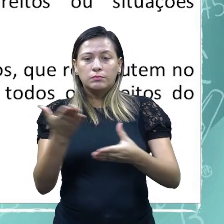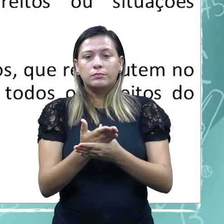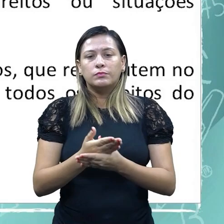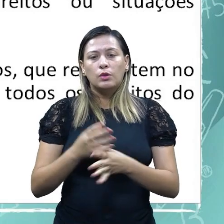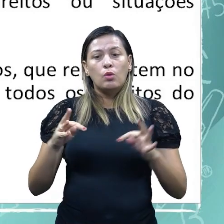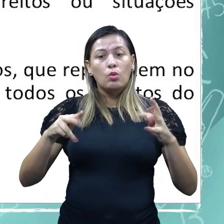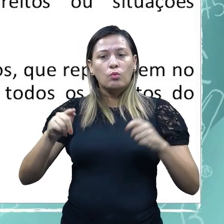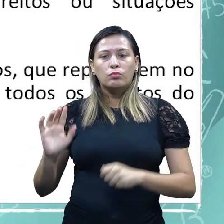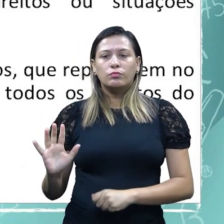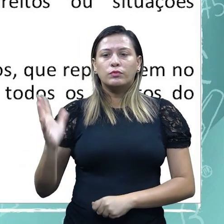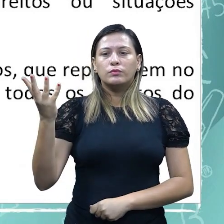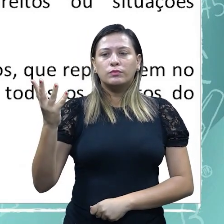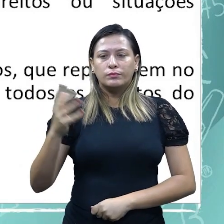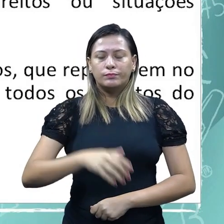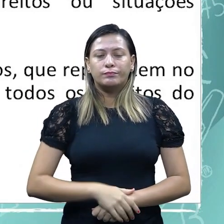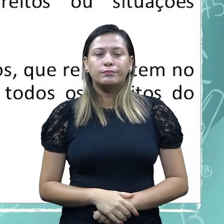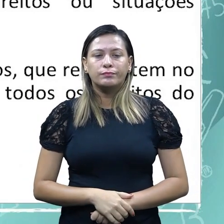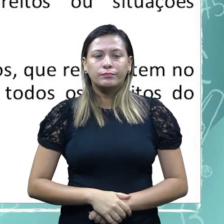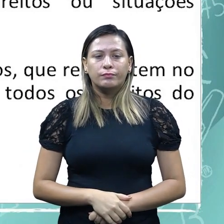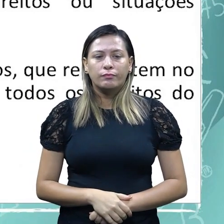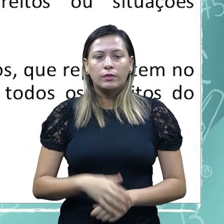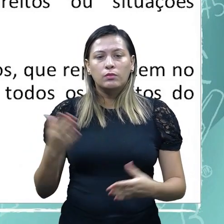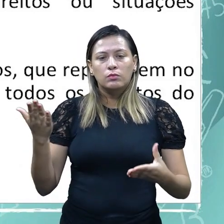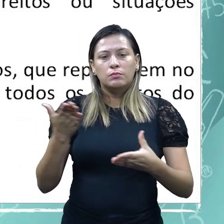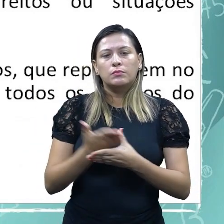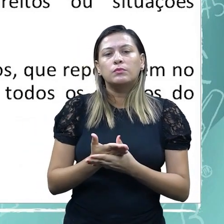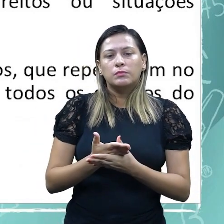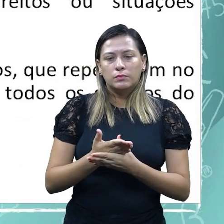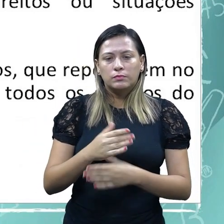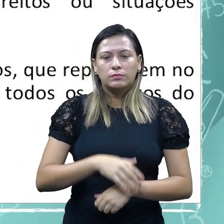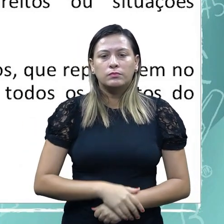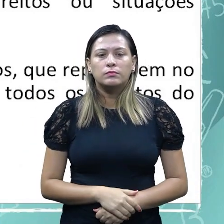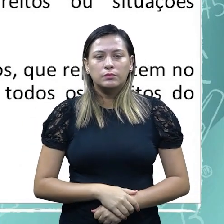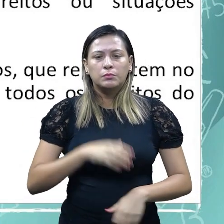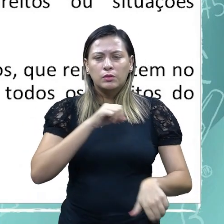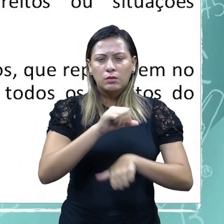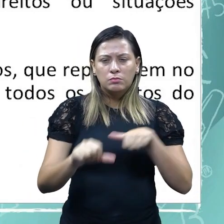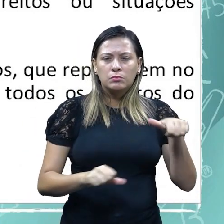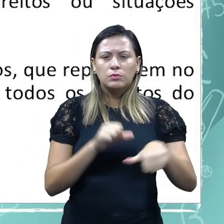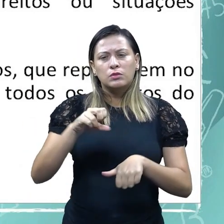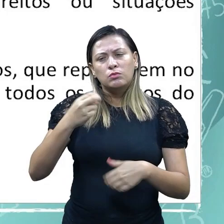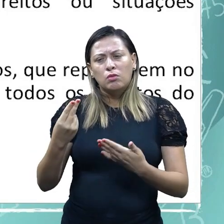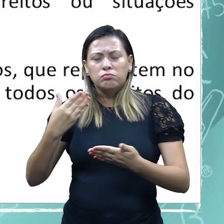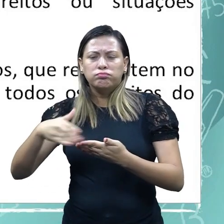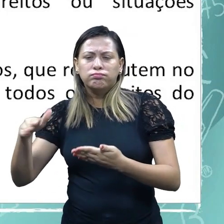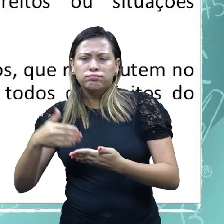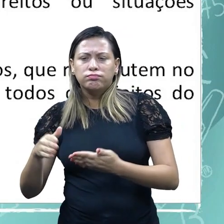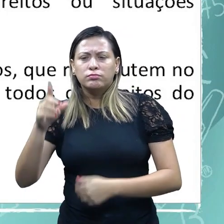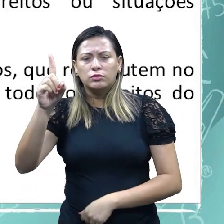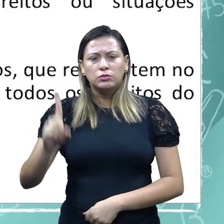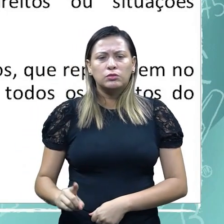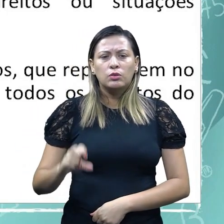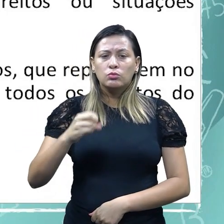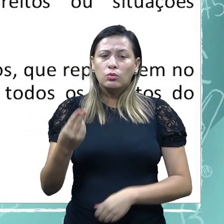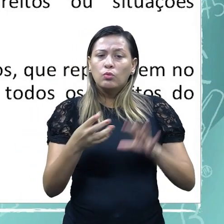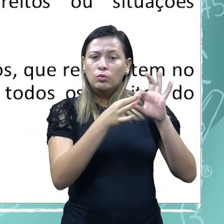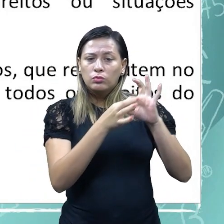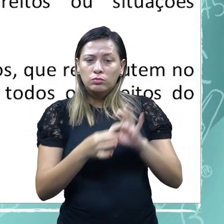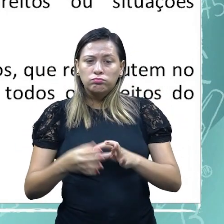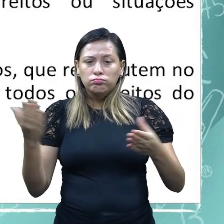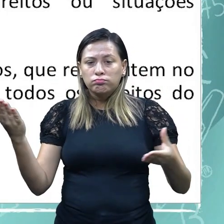num processo, seja constituindo, resguardando, modificando ou extinguindo direitos ou